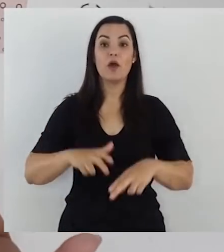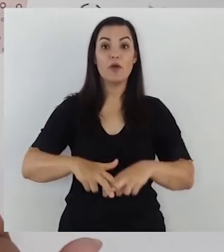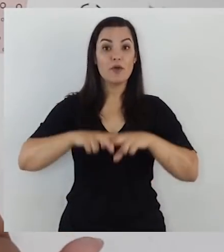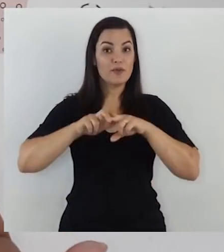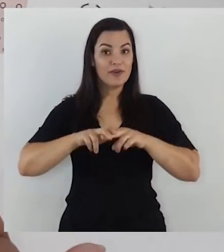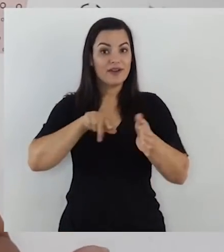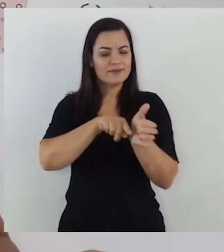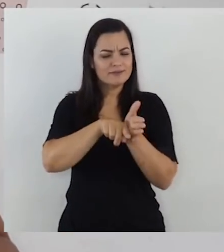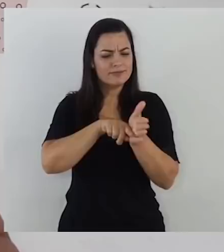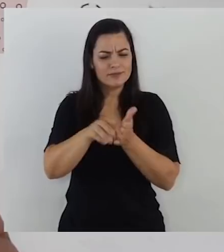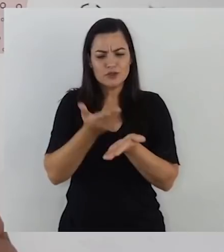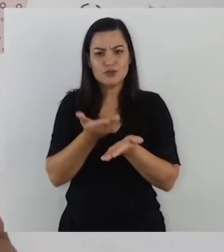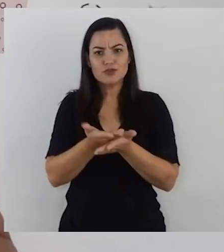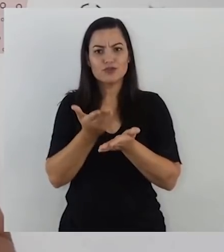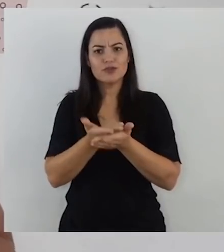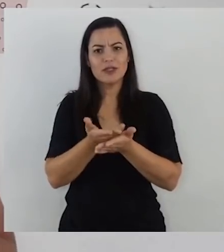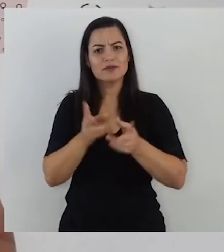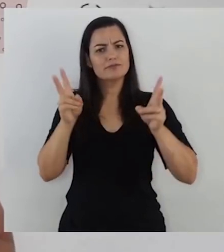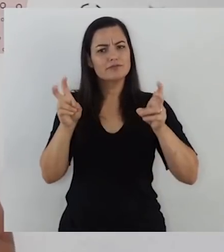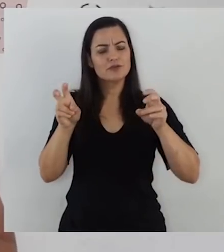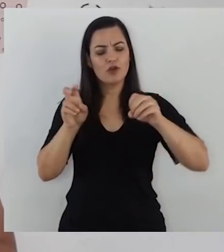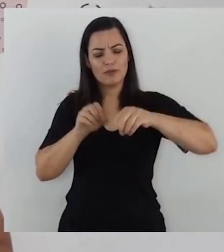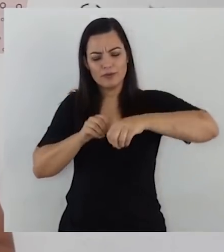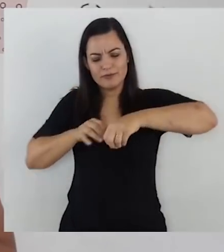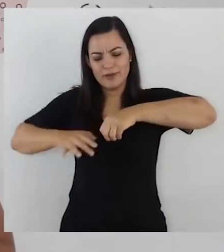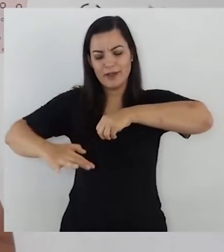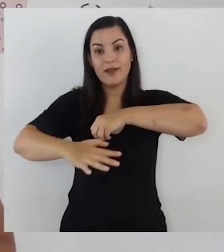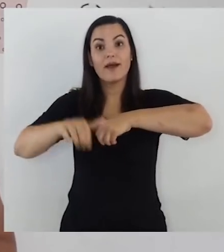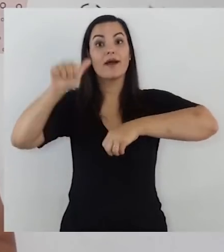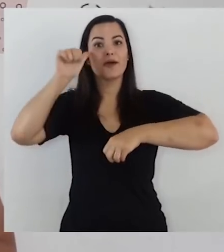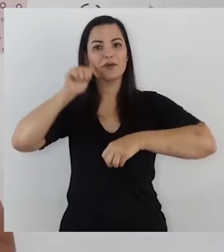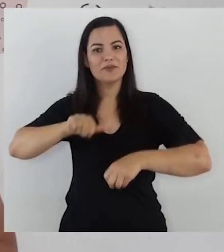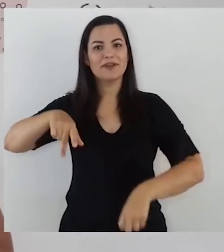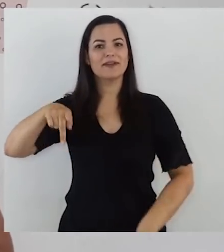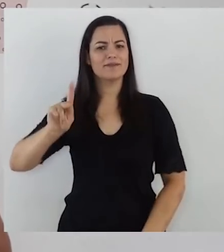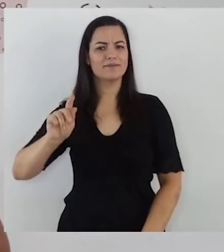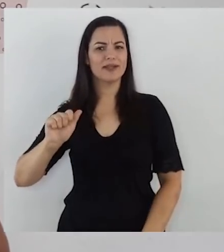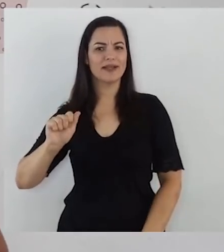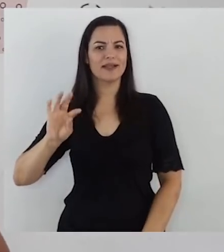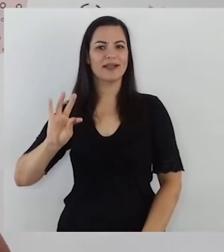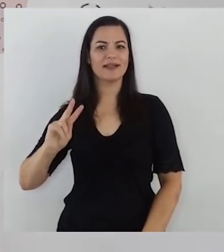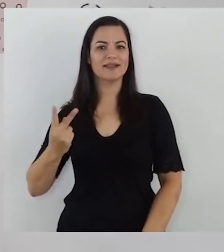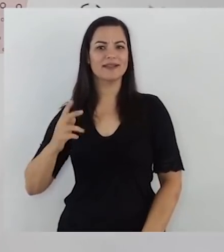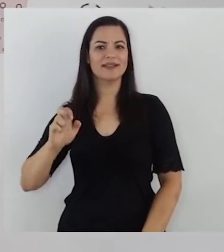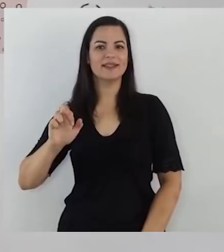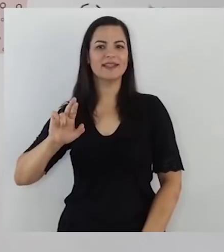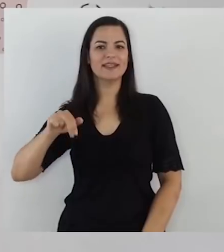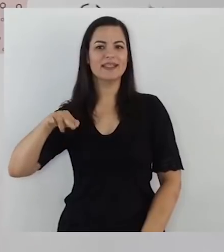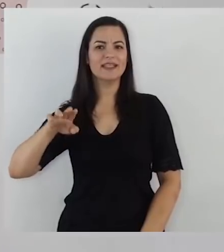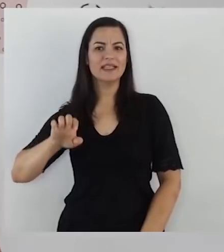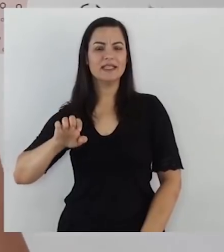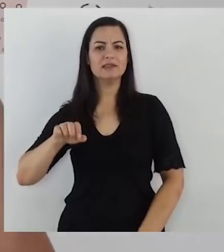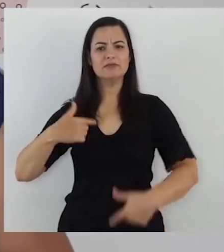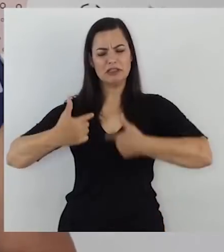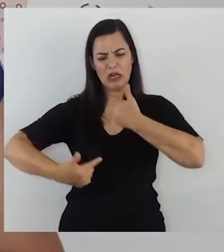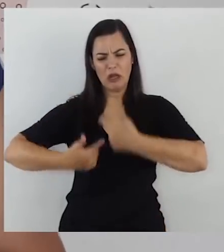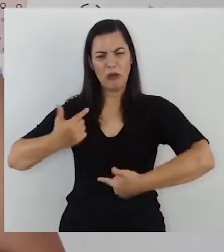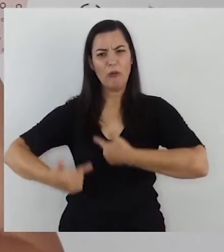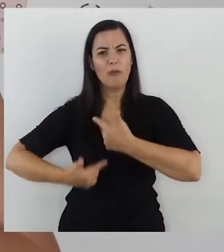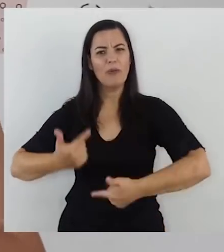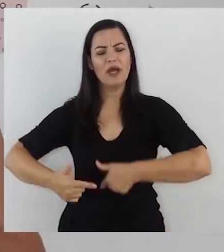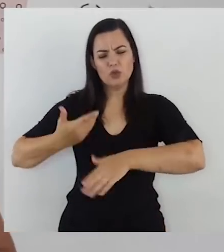do estudo dessas órbitas que Catherine ficou trabalhando, estudando tudo isso